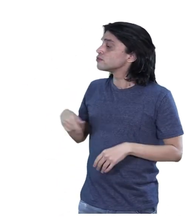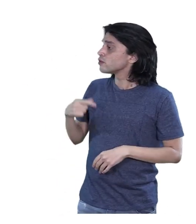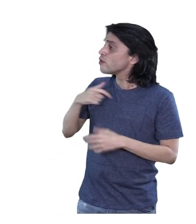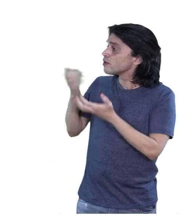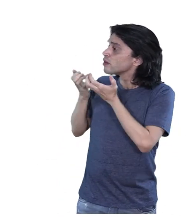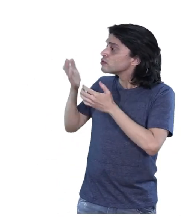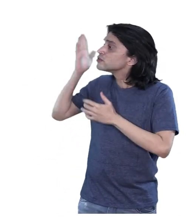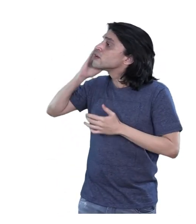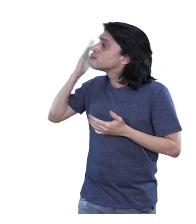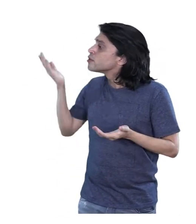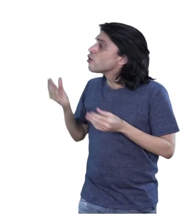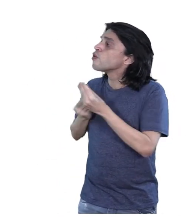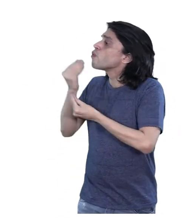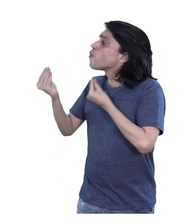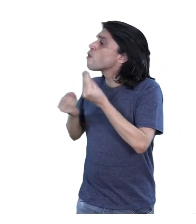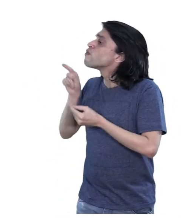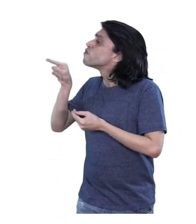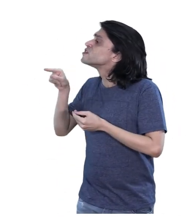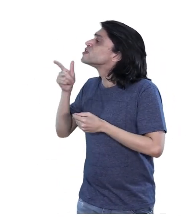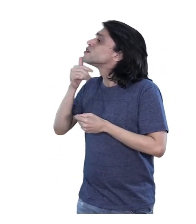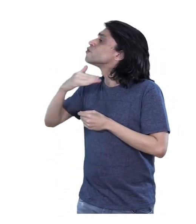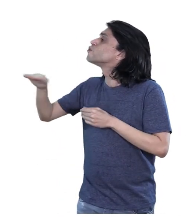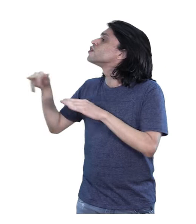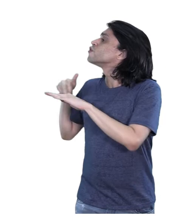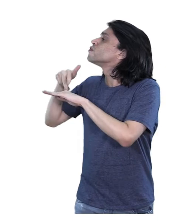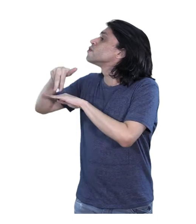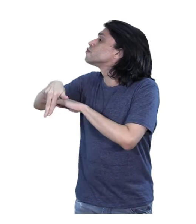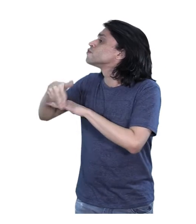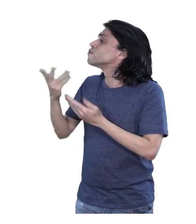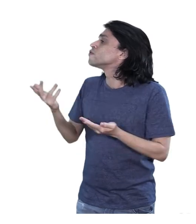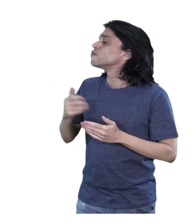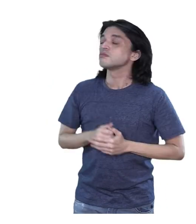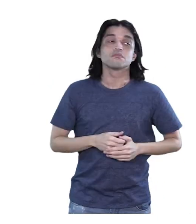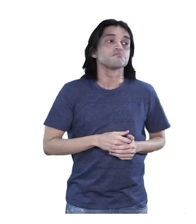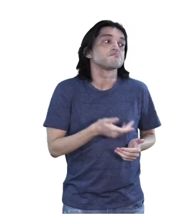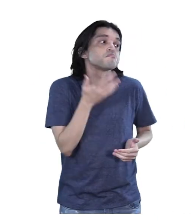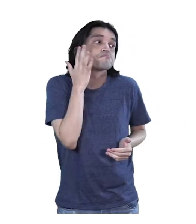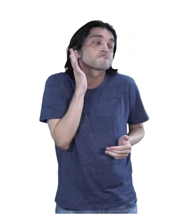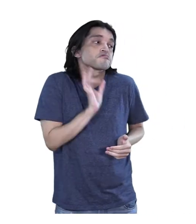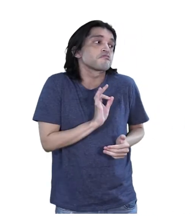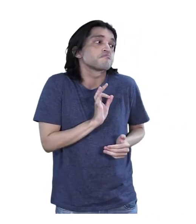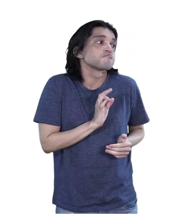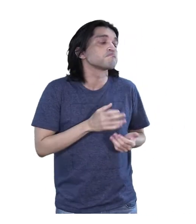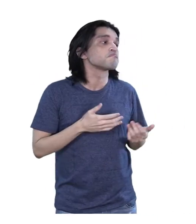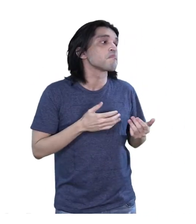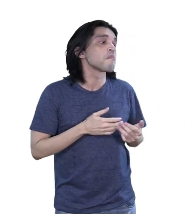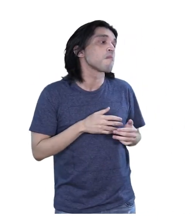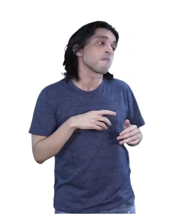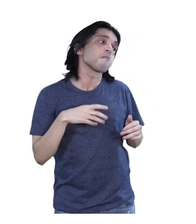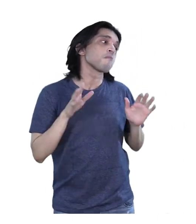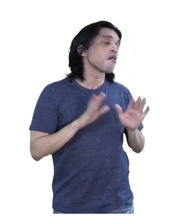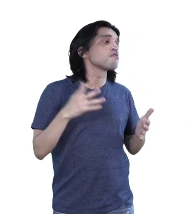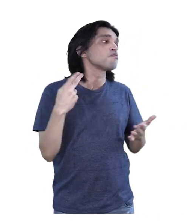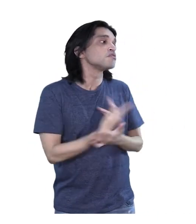passou? Chicó. Não sei, só sei que foi assim. Só podia estar seco nesse